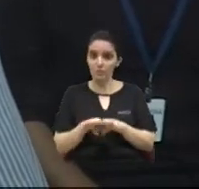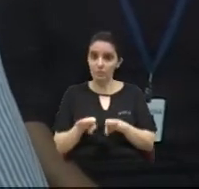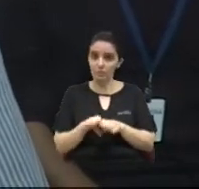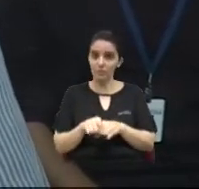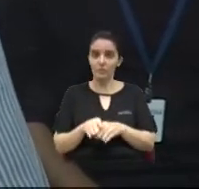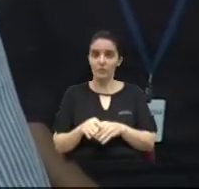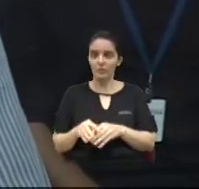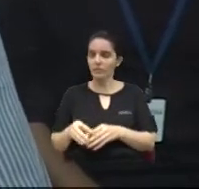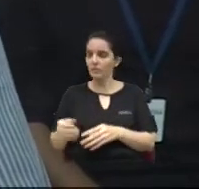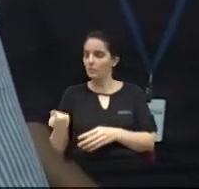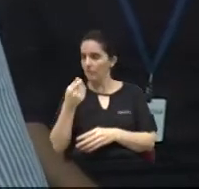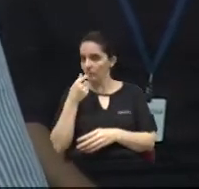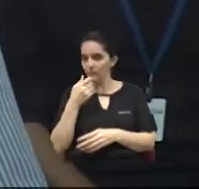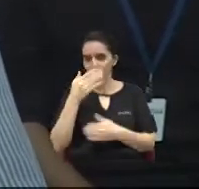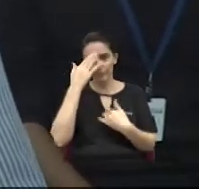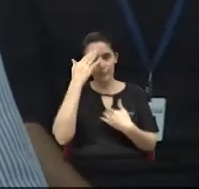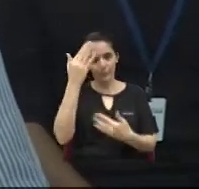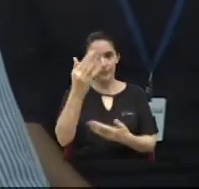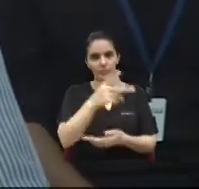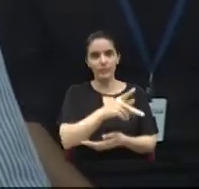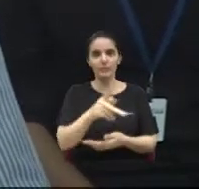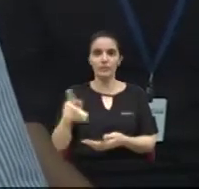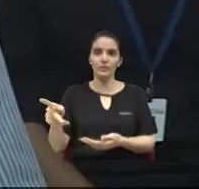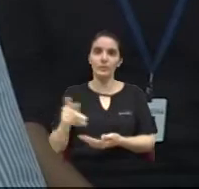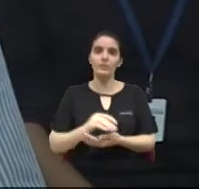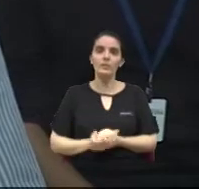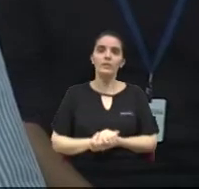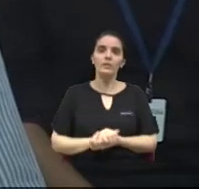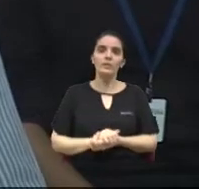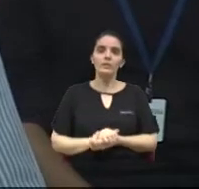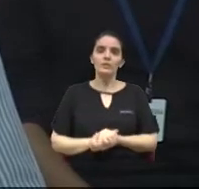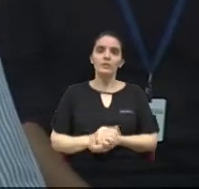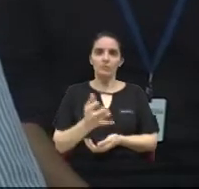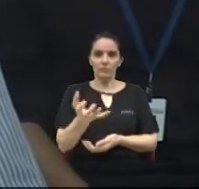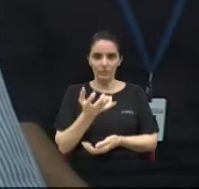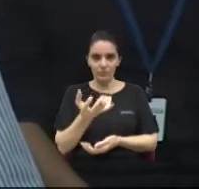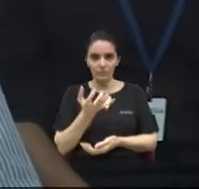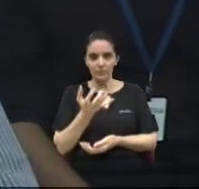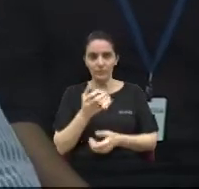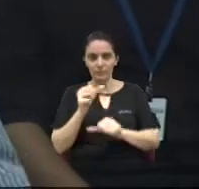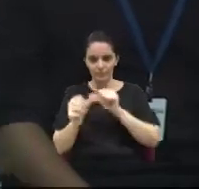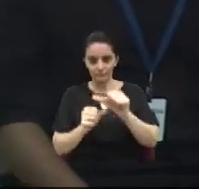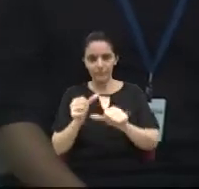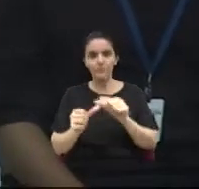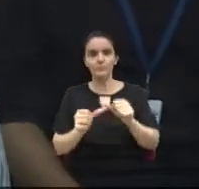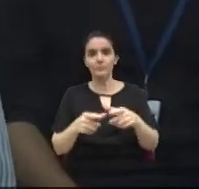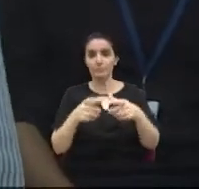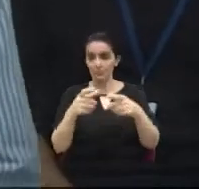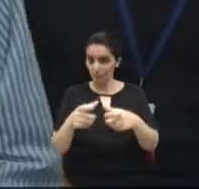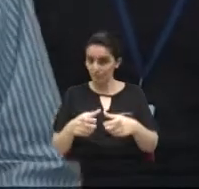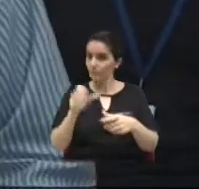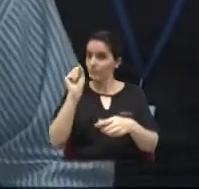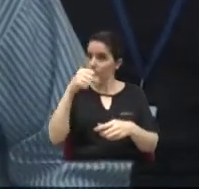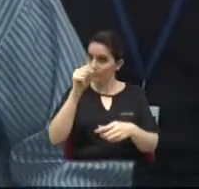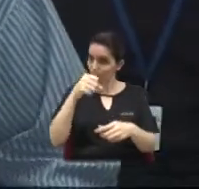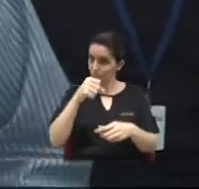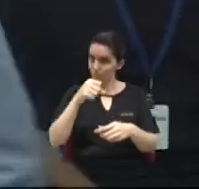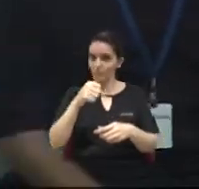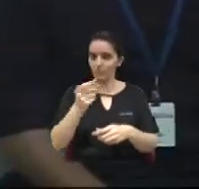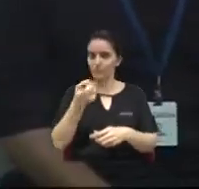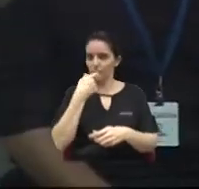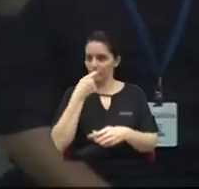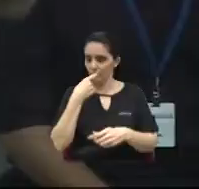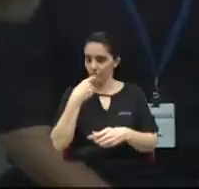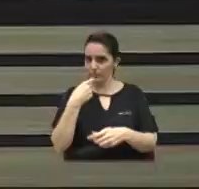cansa. Obrigado, senhor presidente. Somos favoráveis ao novo local para a farmácia de alto